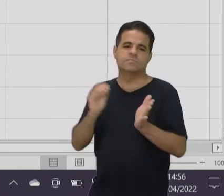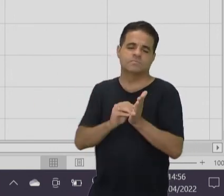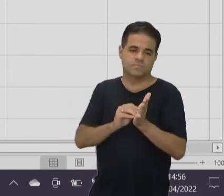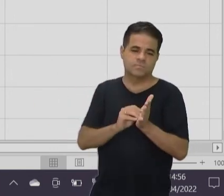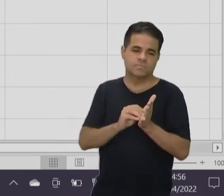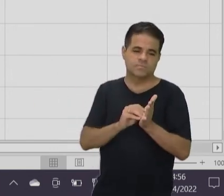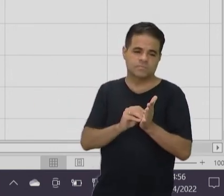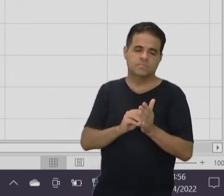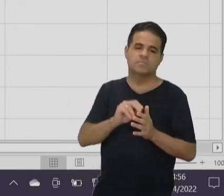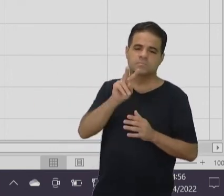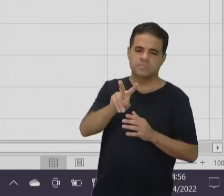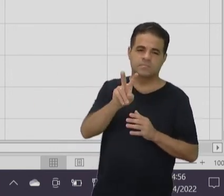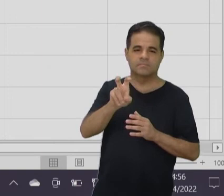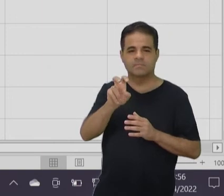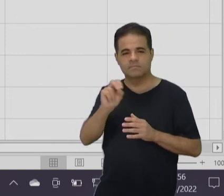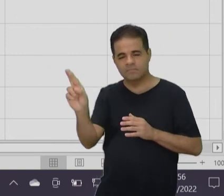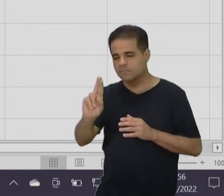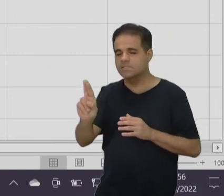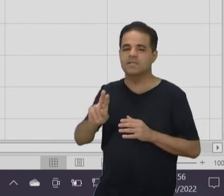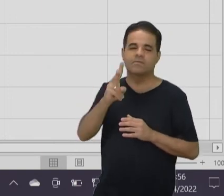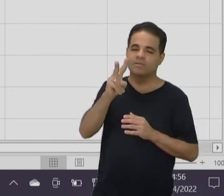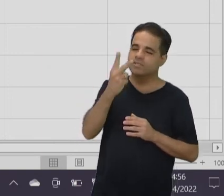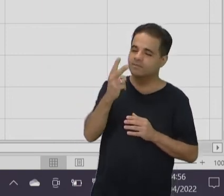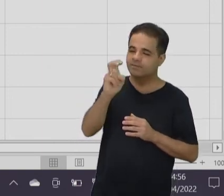uns 250 por aí.